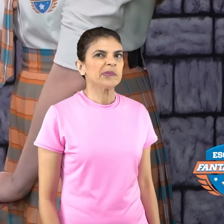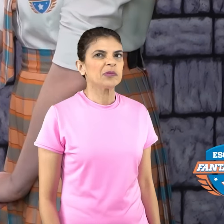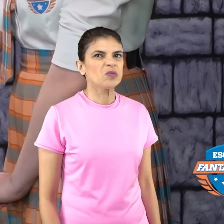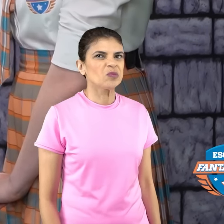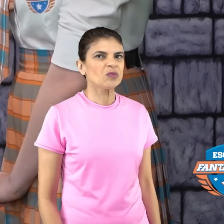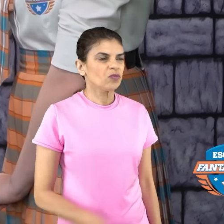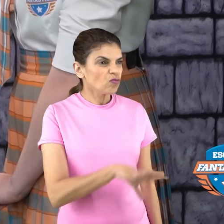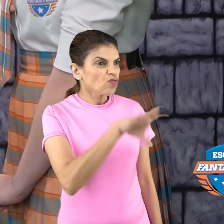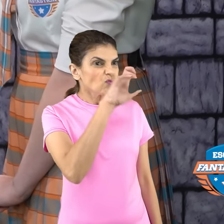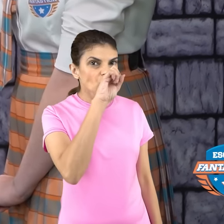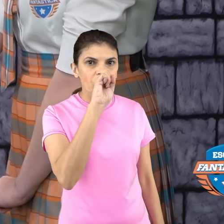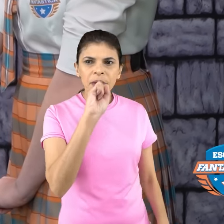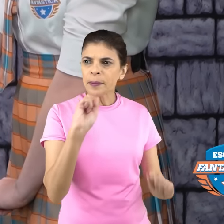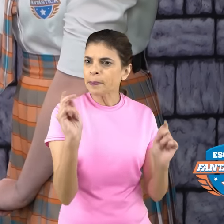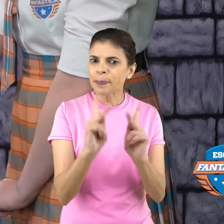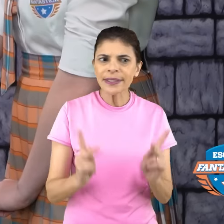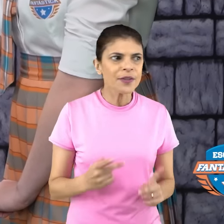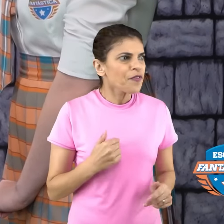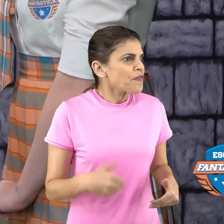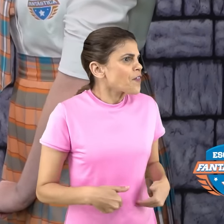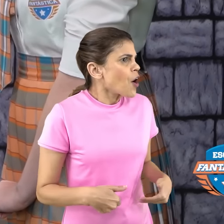É cheiro de pizza? Eu tô com fome.